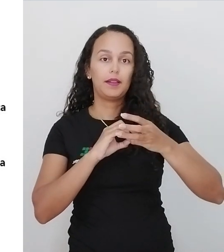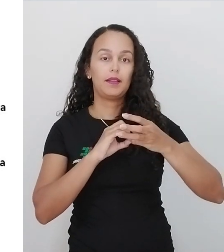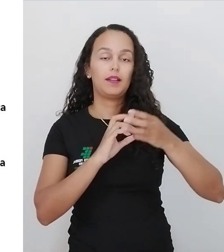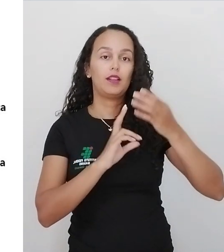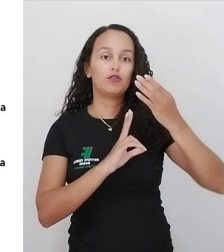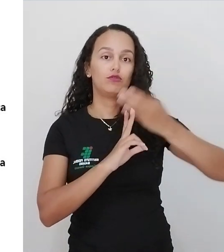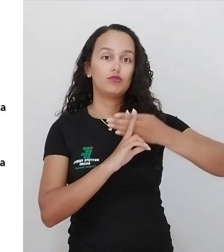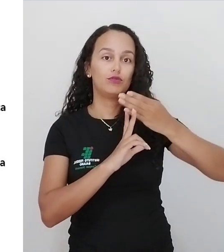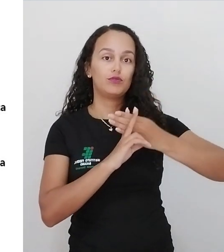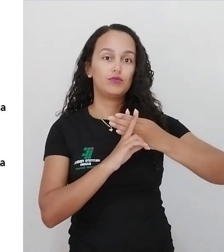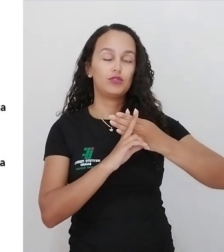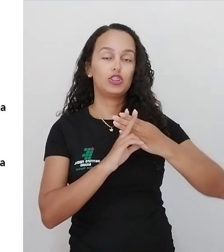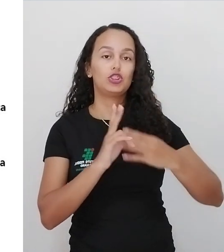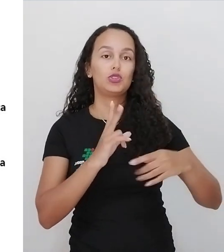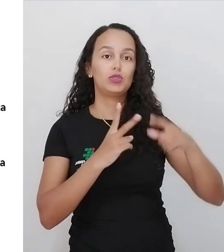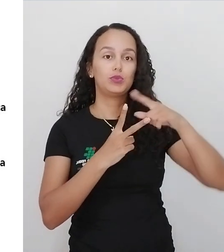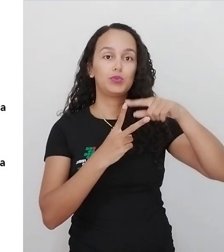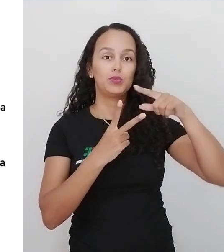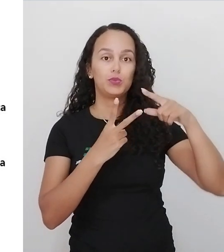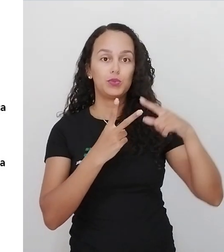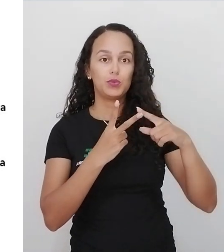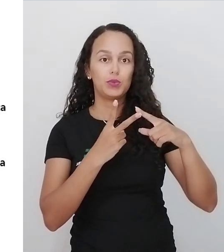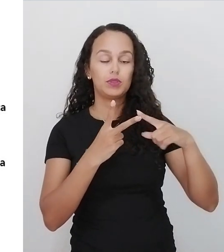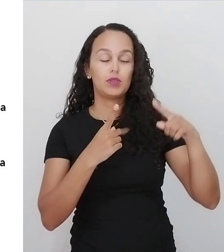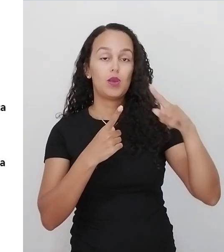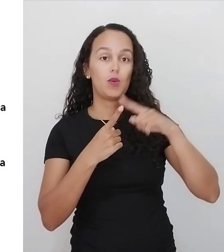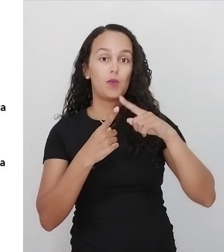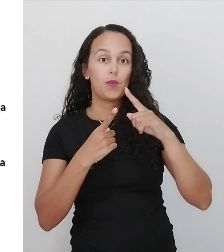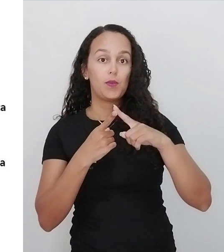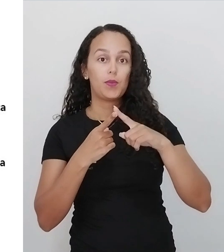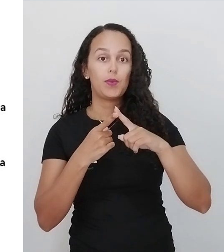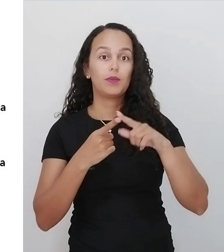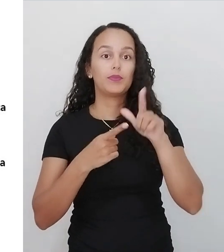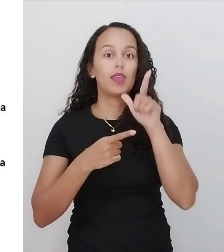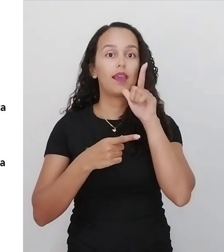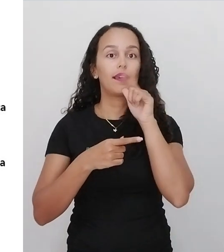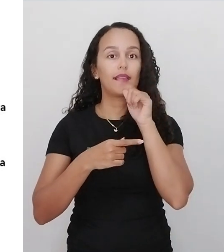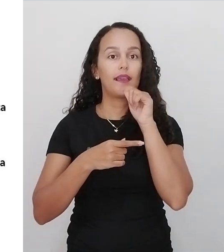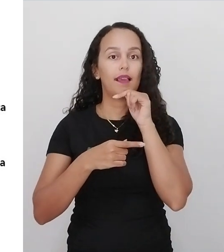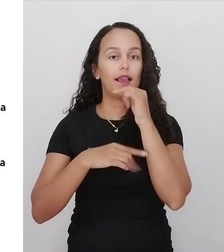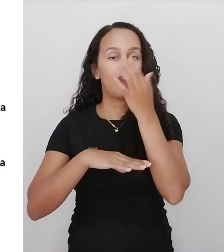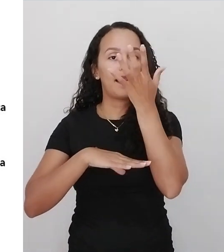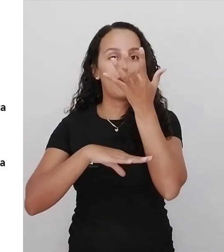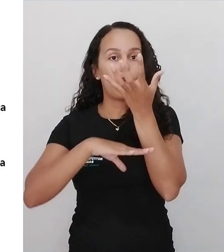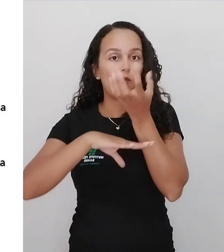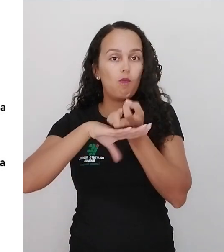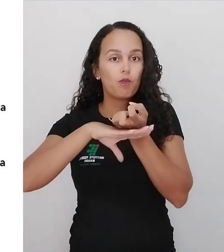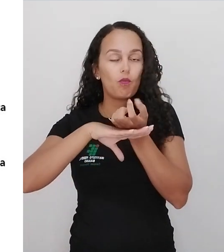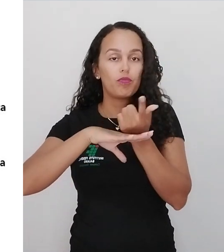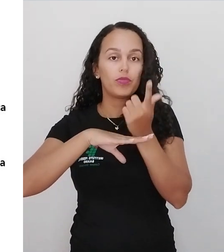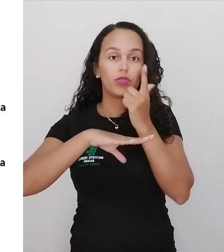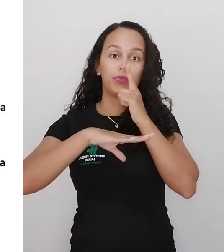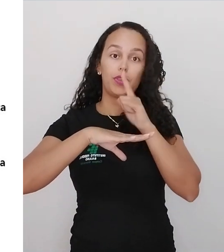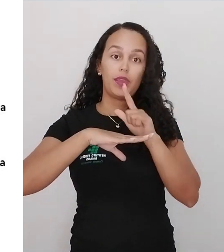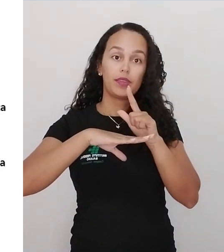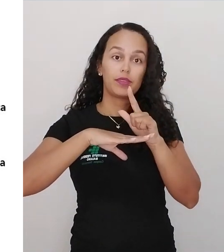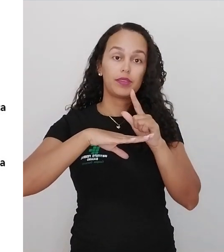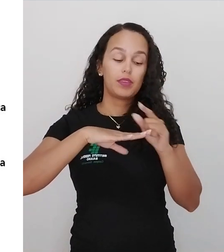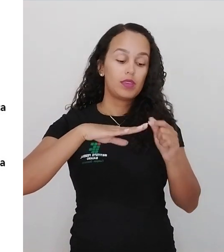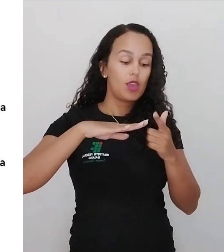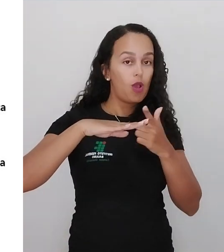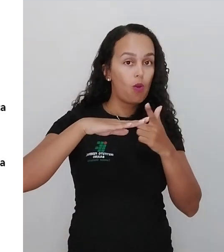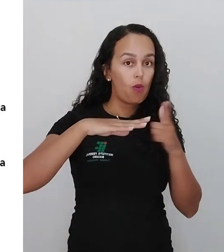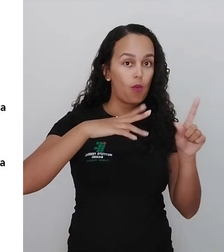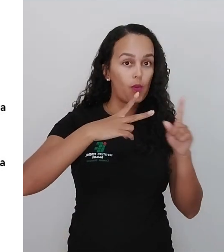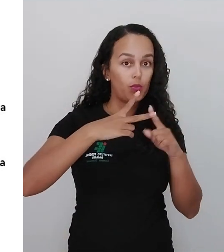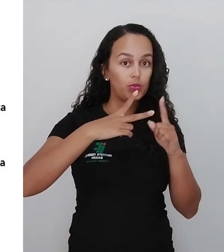tem uma afinidade para com a água, e outra parte que é a parte interna, né, que é a parte hidrofóbica, que não tem